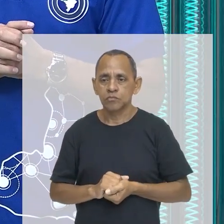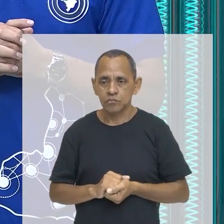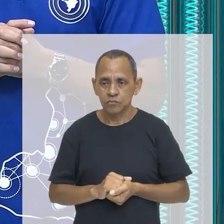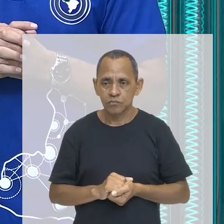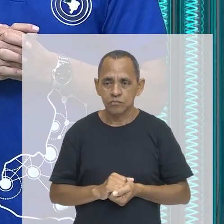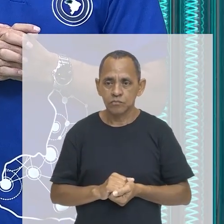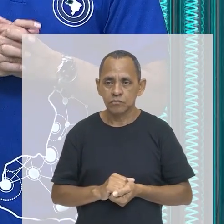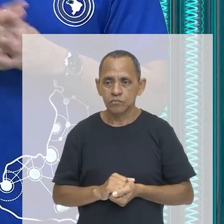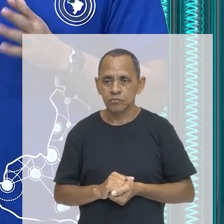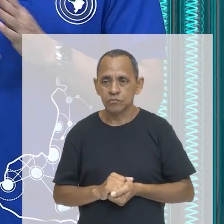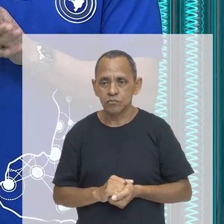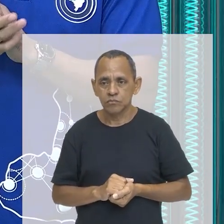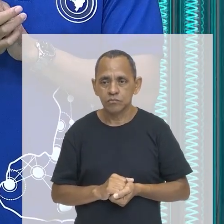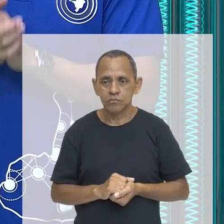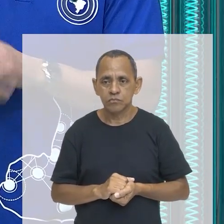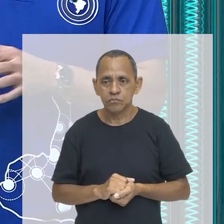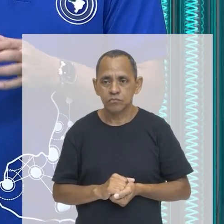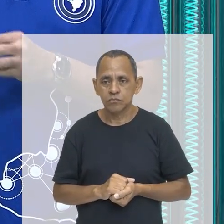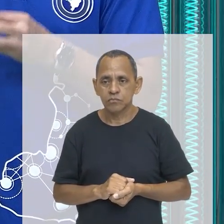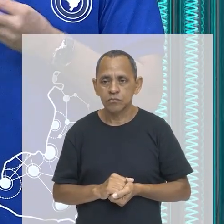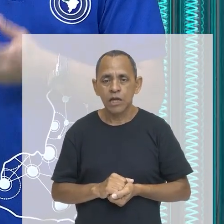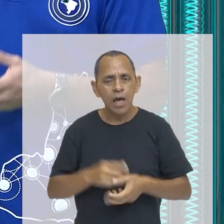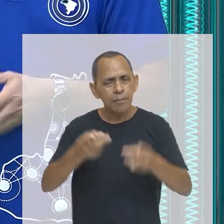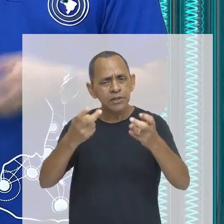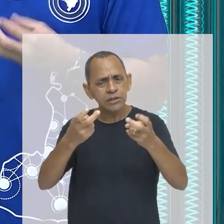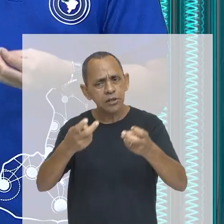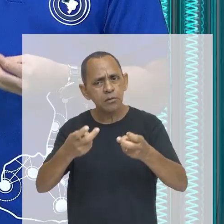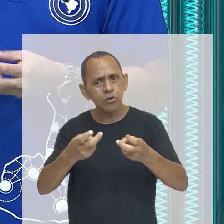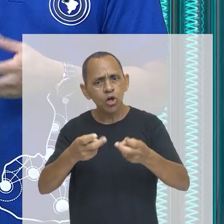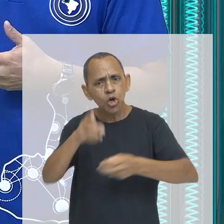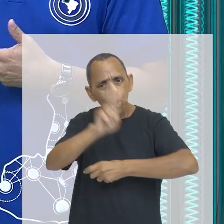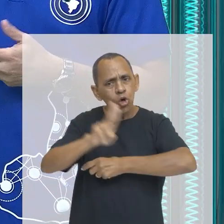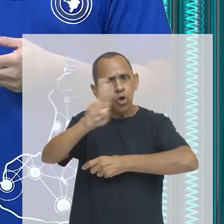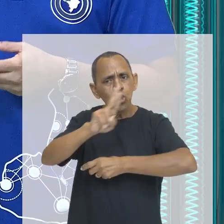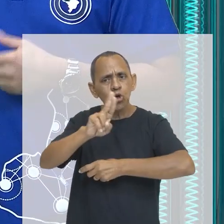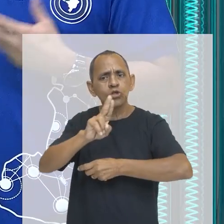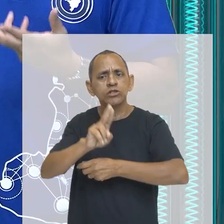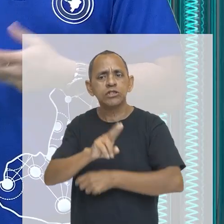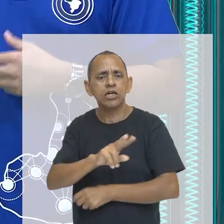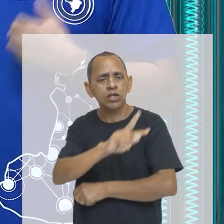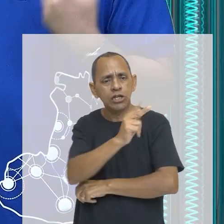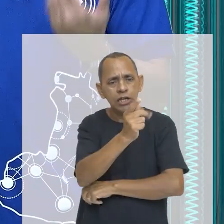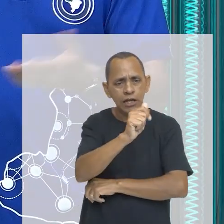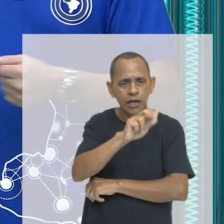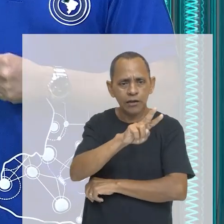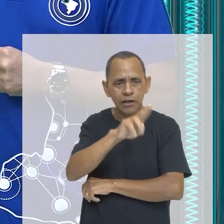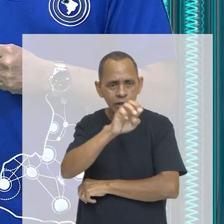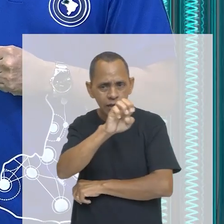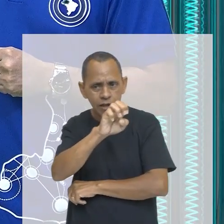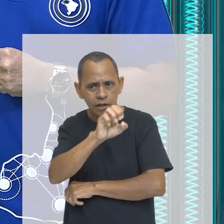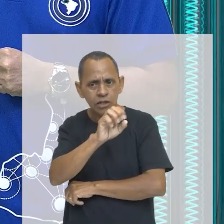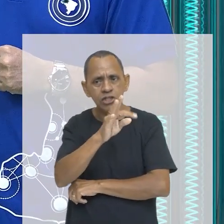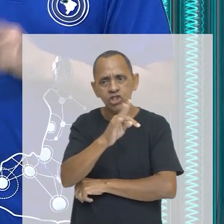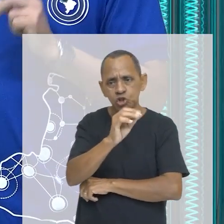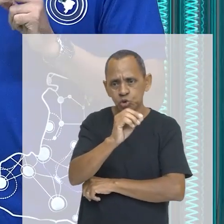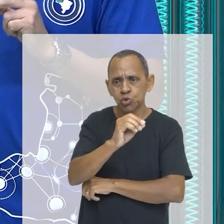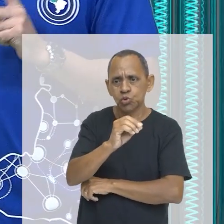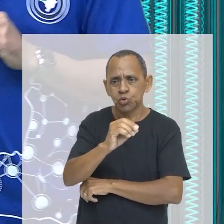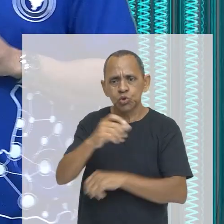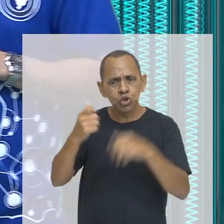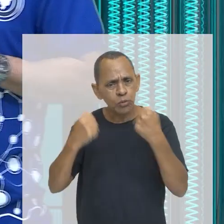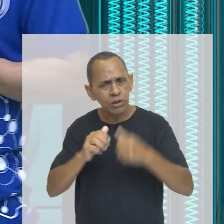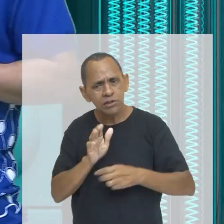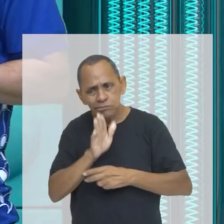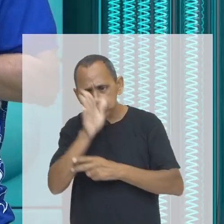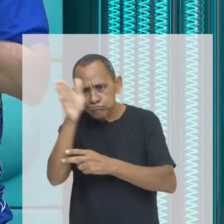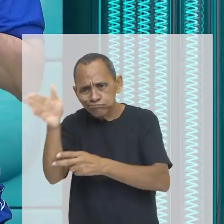have to leave so early? Você precisa de ir tão cedo, né? Nos deixar tão cedo? Repare